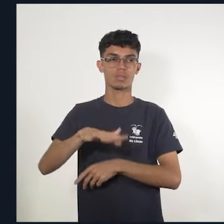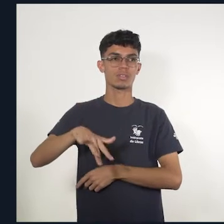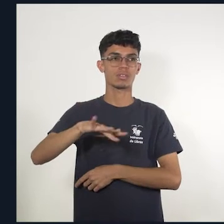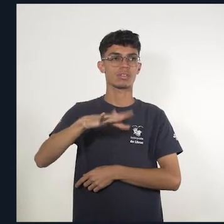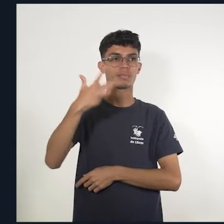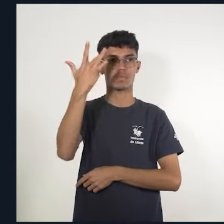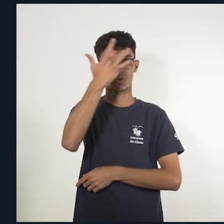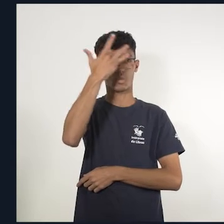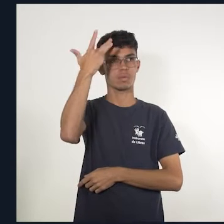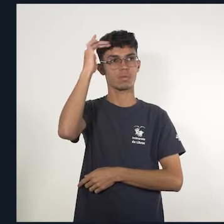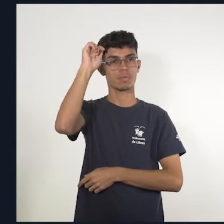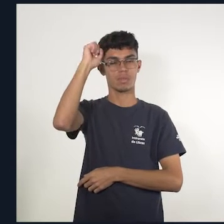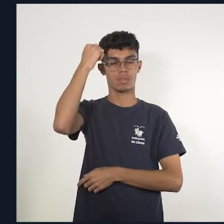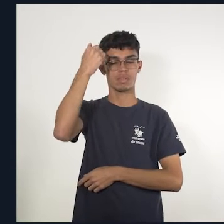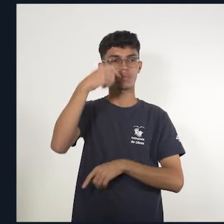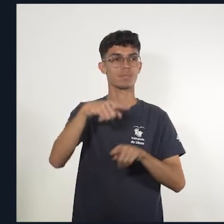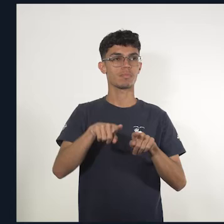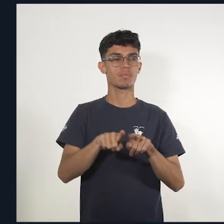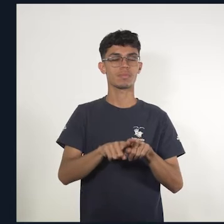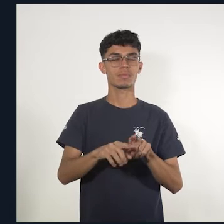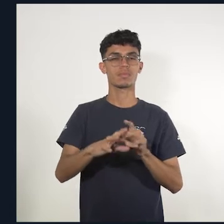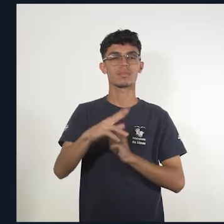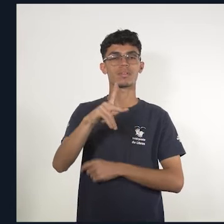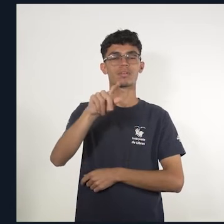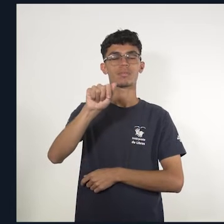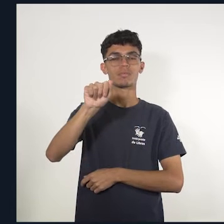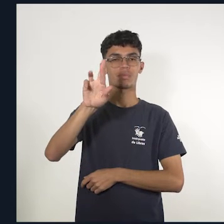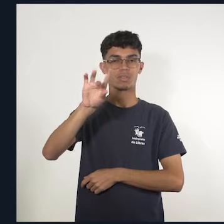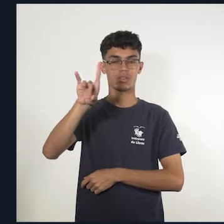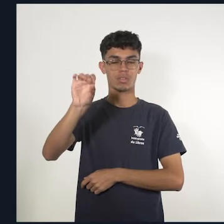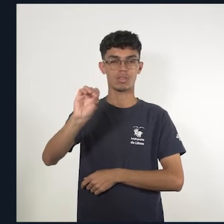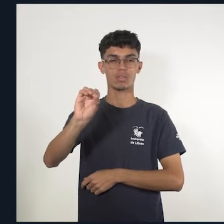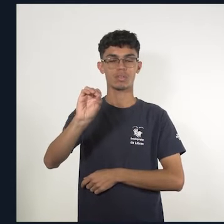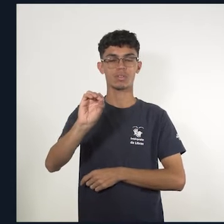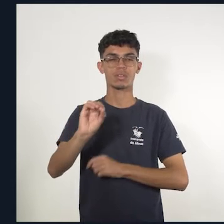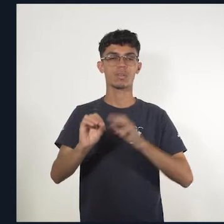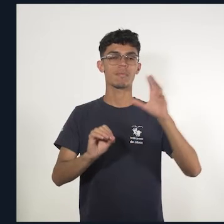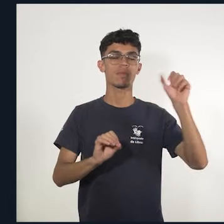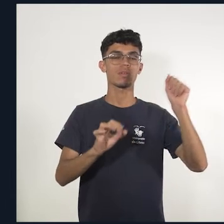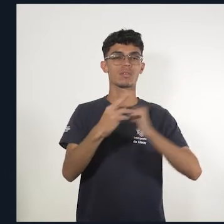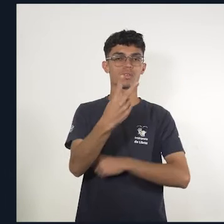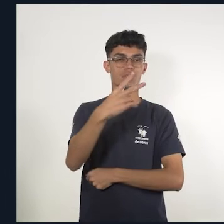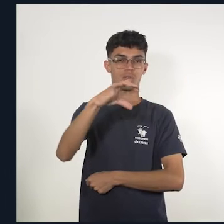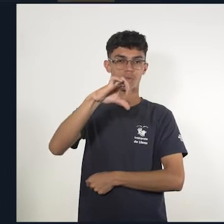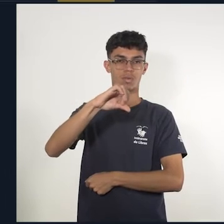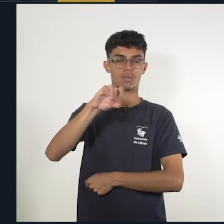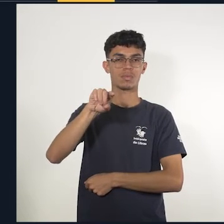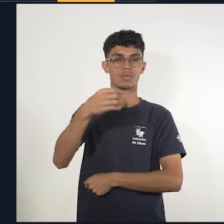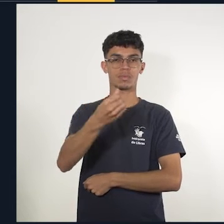com 37,6%, enquanto na população branca, 29,6%.